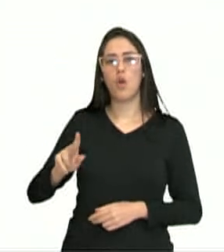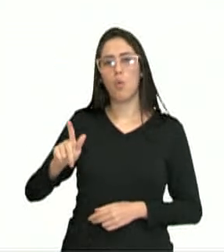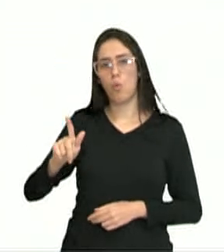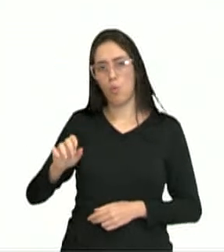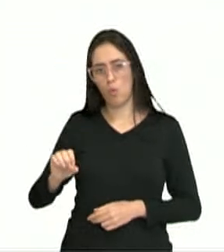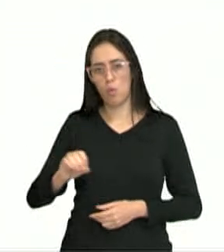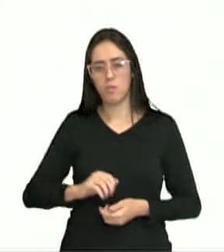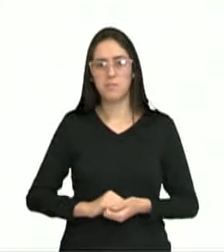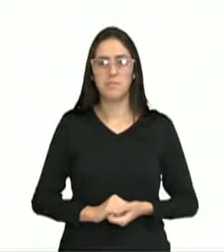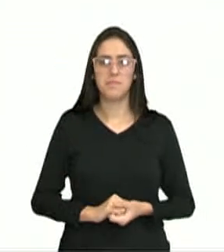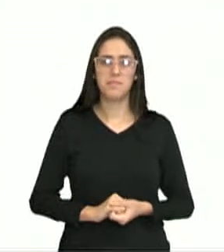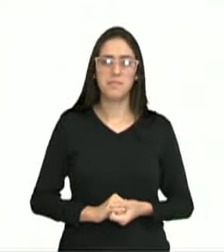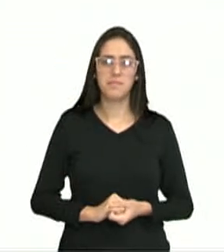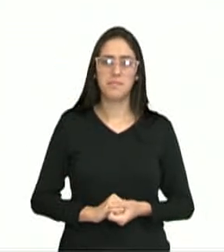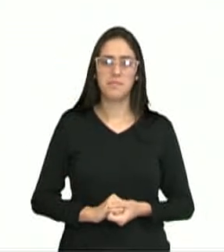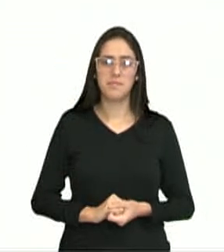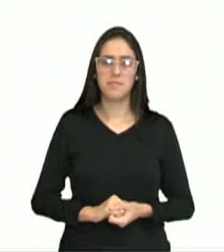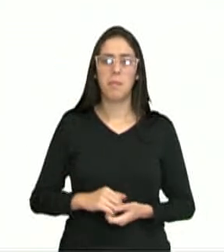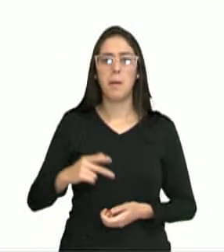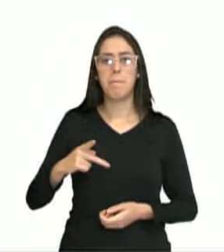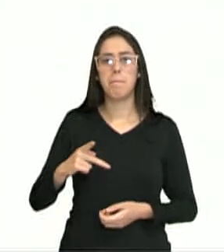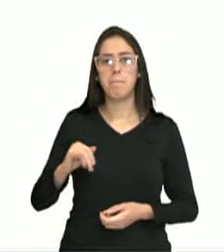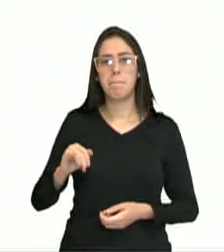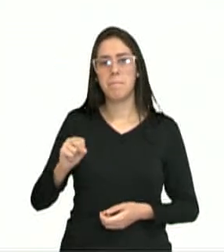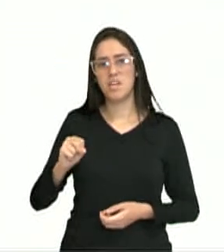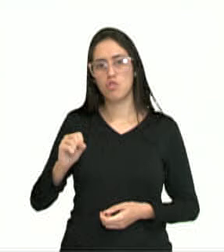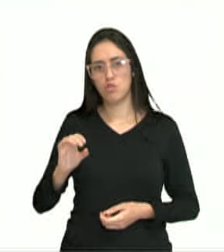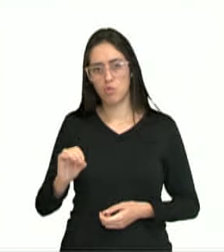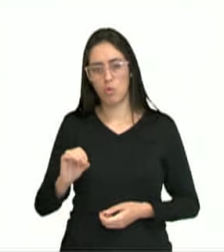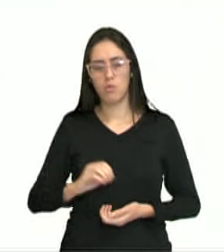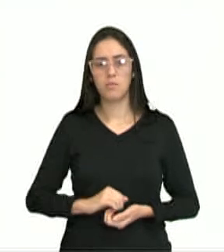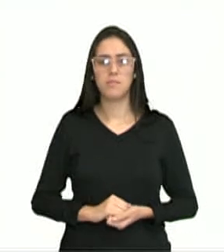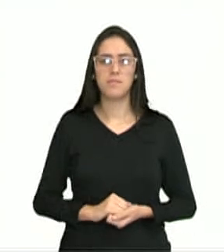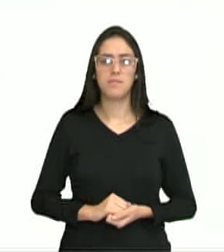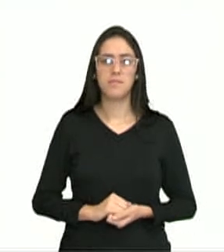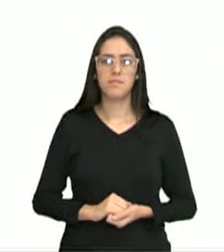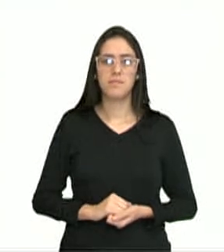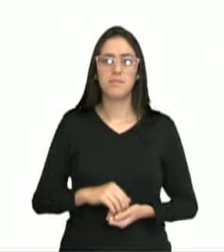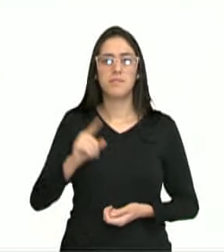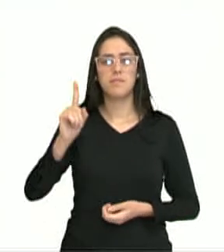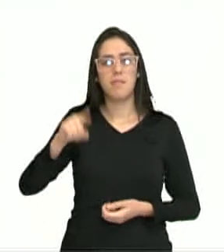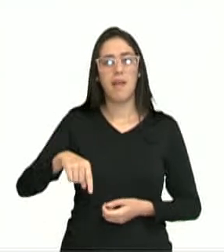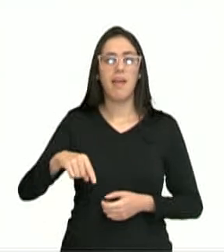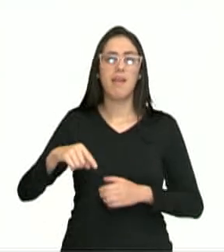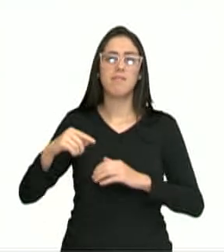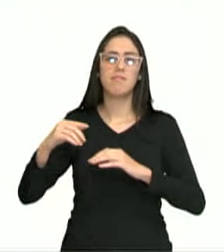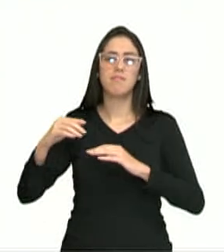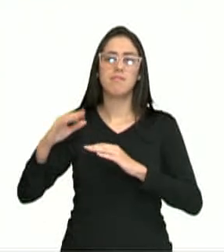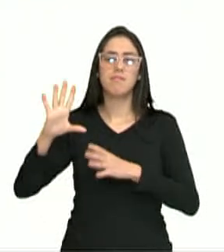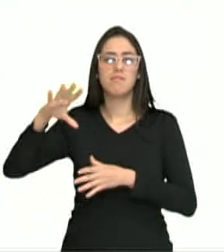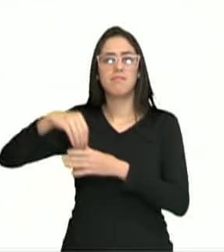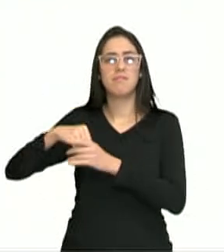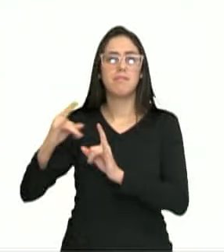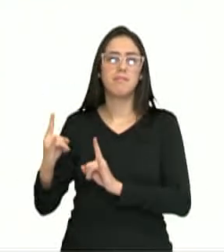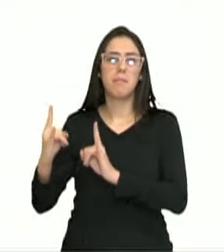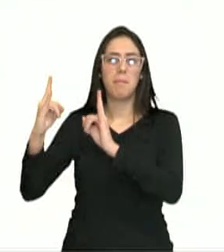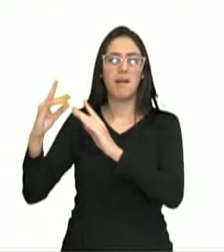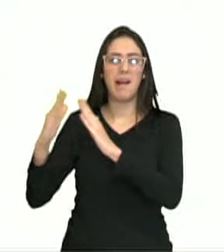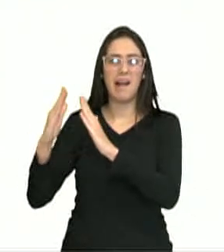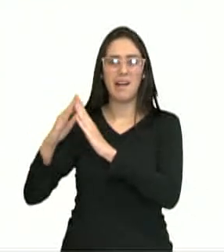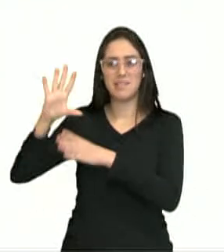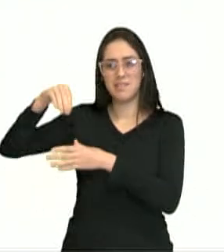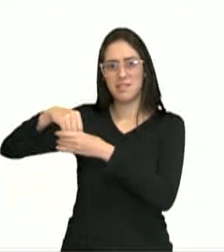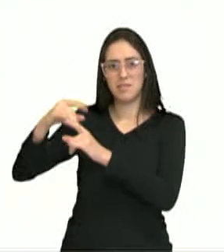espanhol, alquilo. Piso. Esse piso aqui se refere a apartamento, nesse caso. Então, ele pode se referir